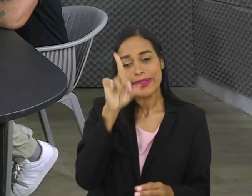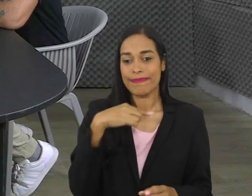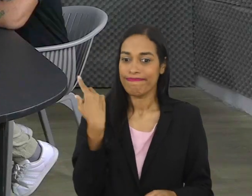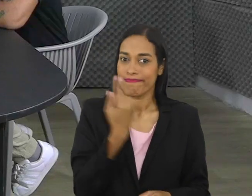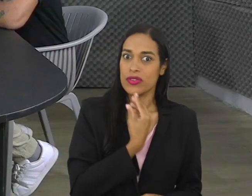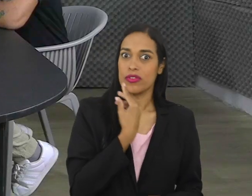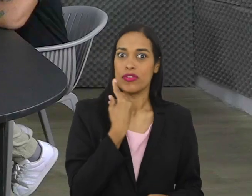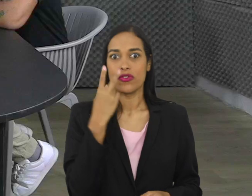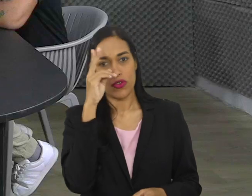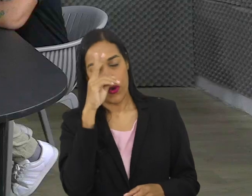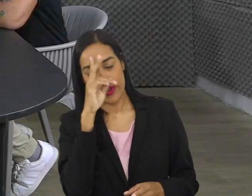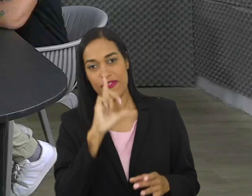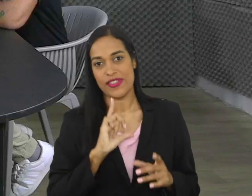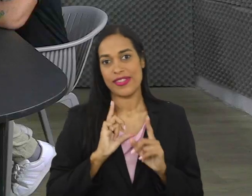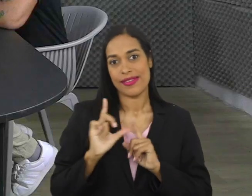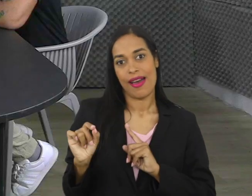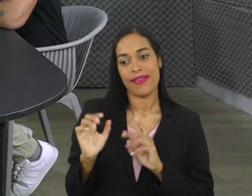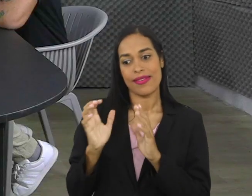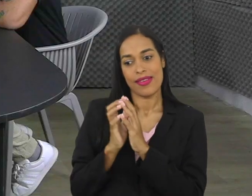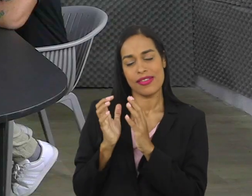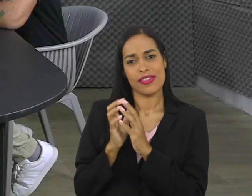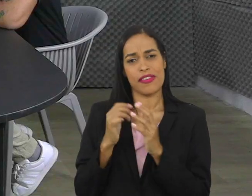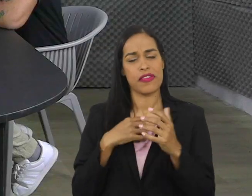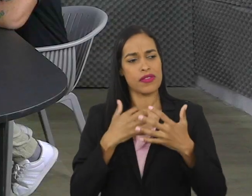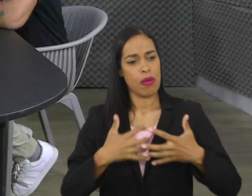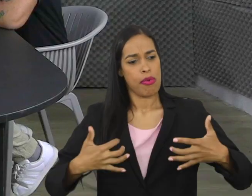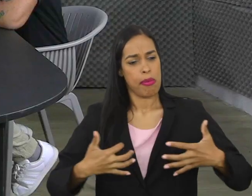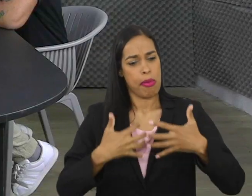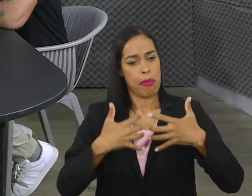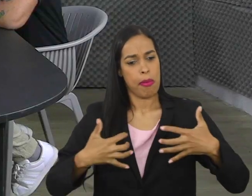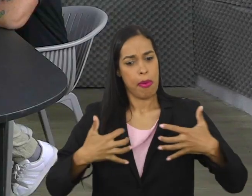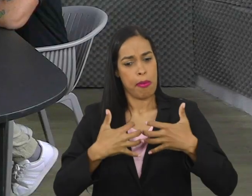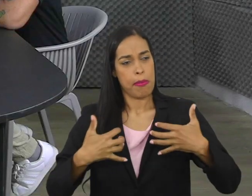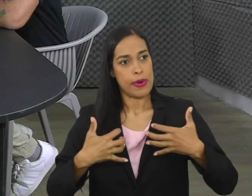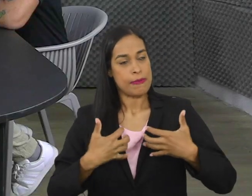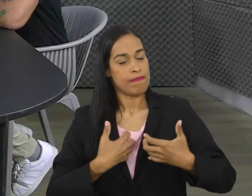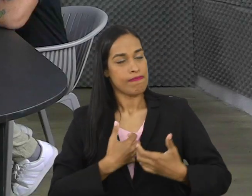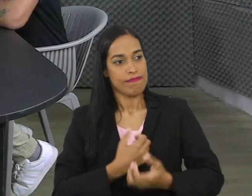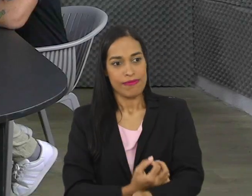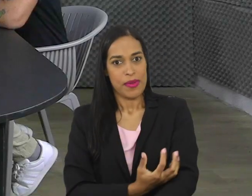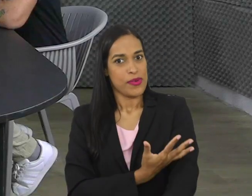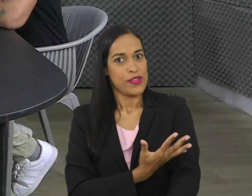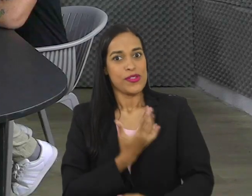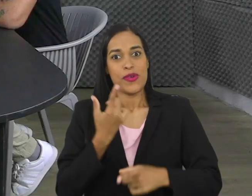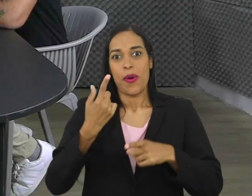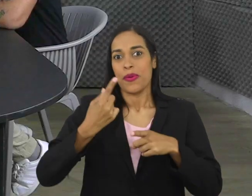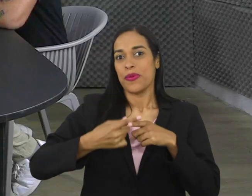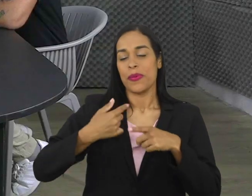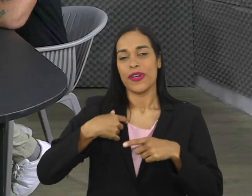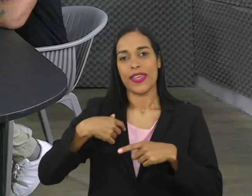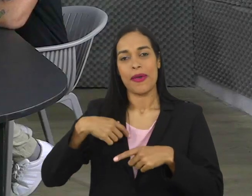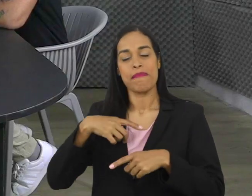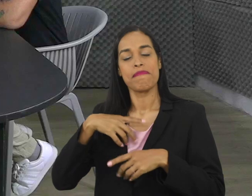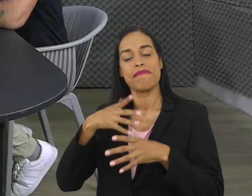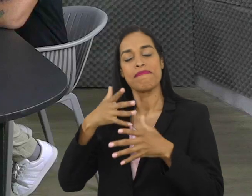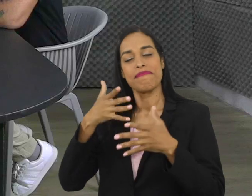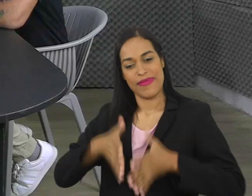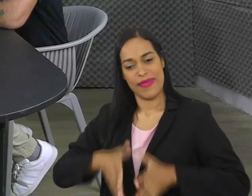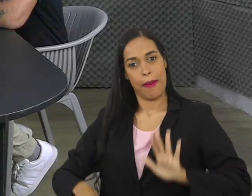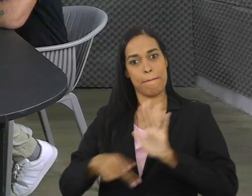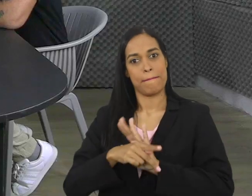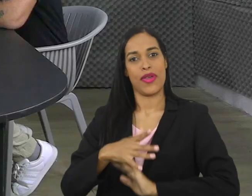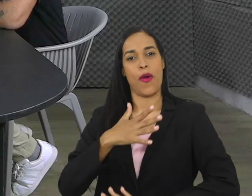sai de Recife e você escuta uma sanfona, eu choro quando eu escuto uma sanfona fora de Recife. Isso me atrai muito ao meu lugar, às minhas